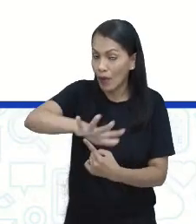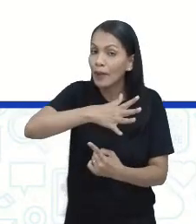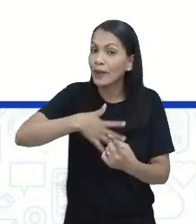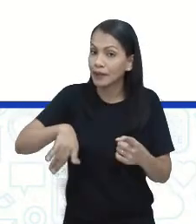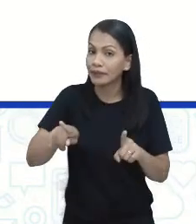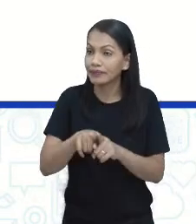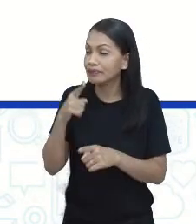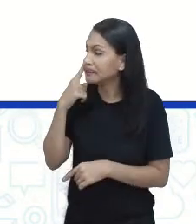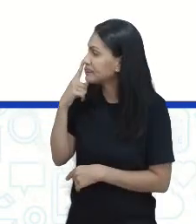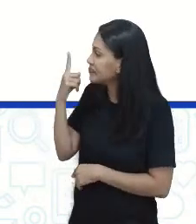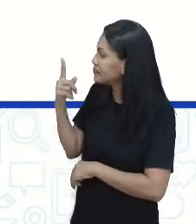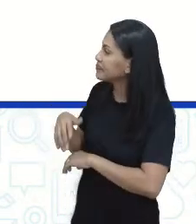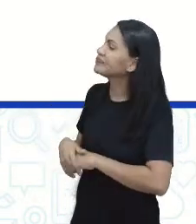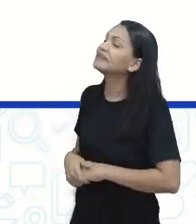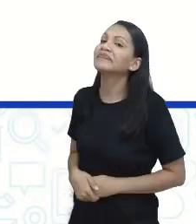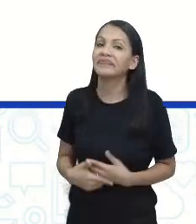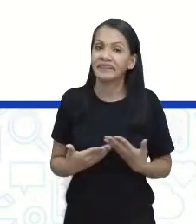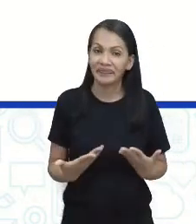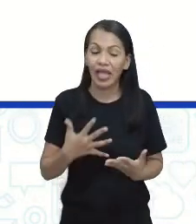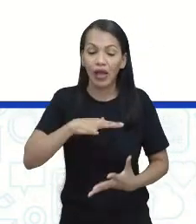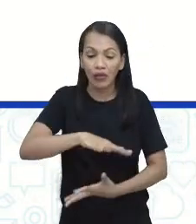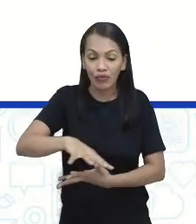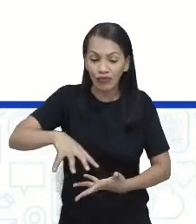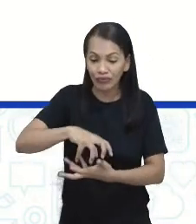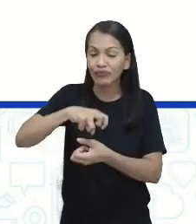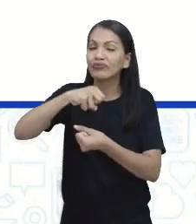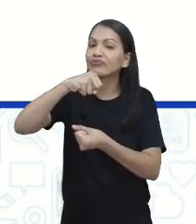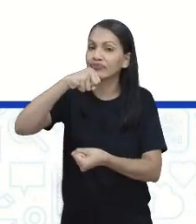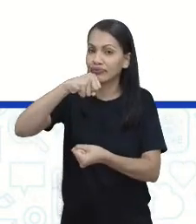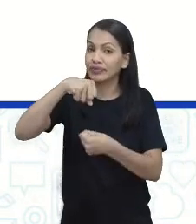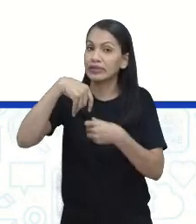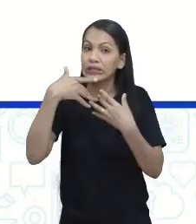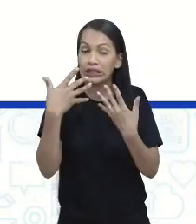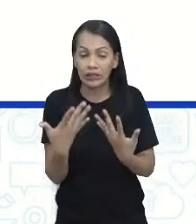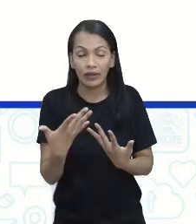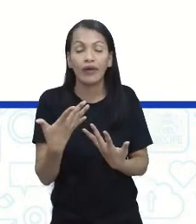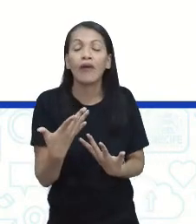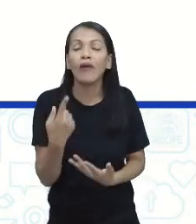falando aí de ser sustentável, tá certo? Então,